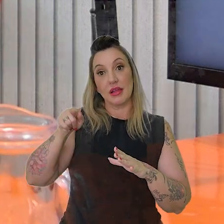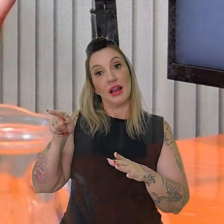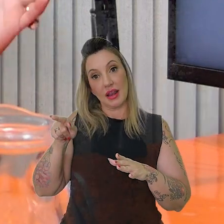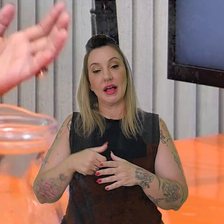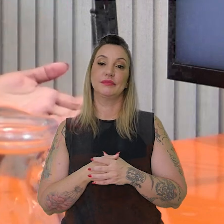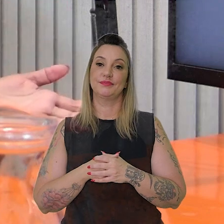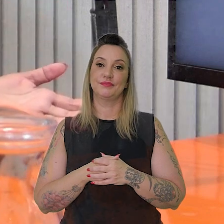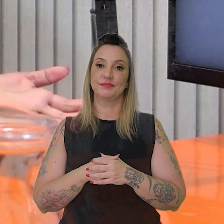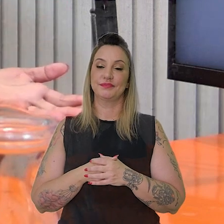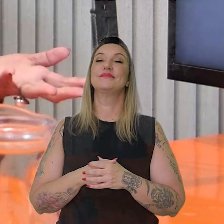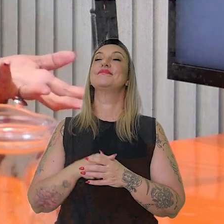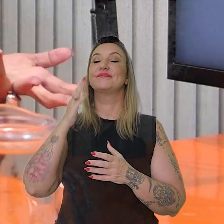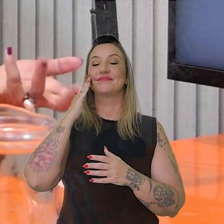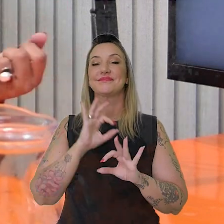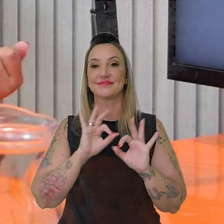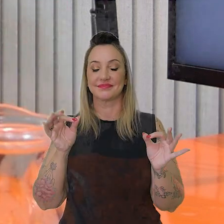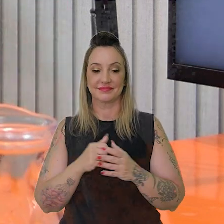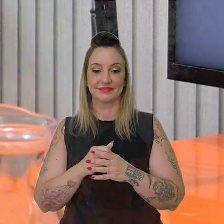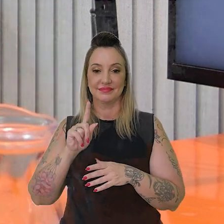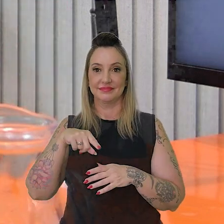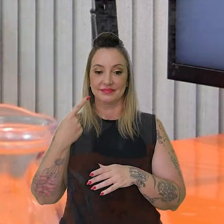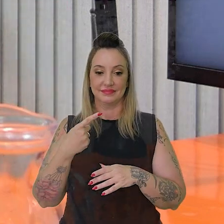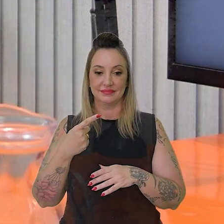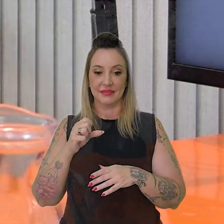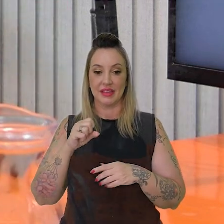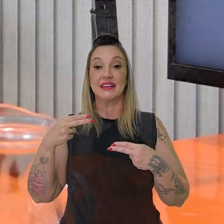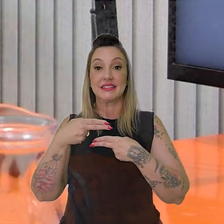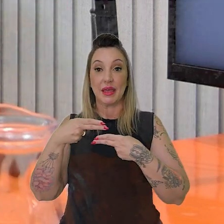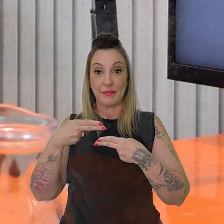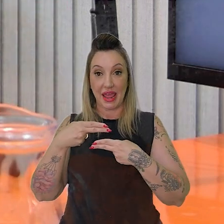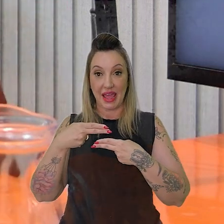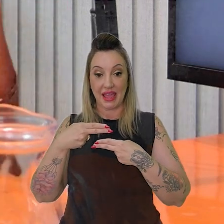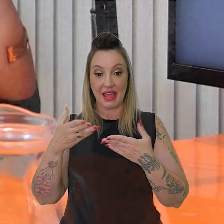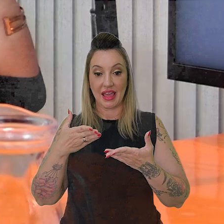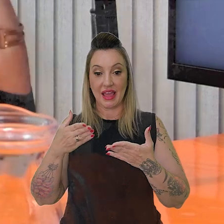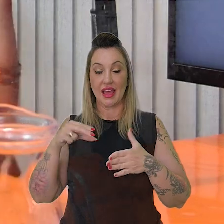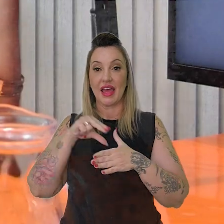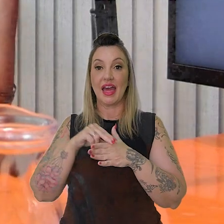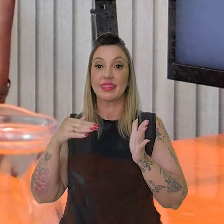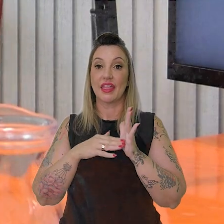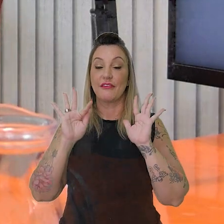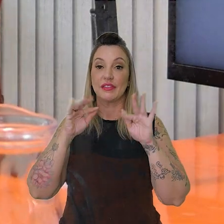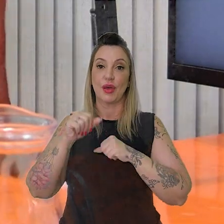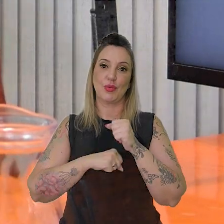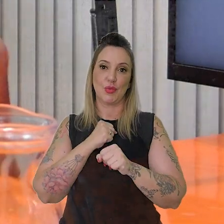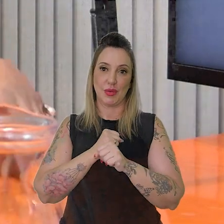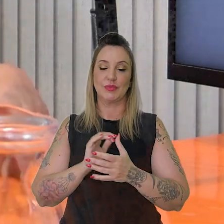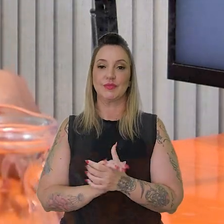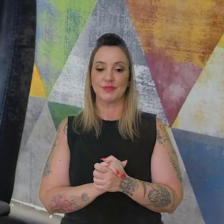bolsa obviamente foi lá tá que ótimo e aí depois nós fomos para o sebra e o que cabe na bolsa tá com a agenda até o final do ano